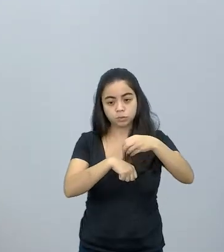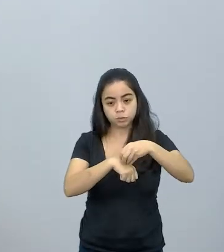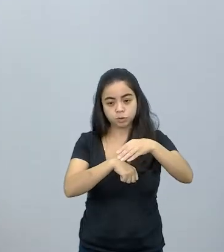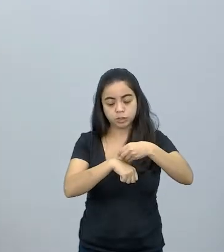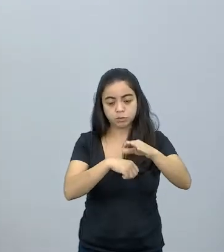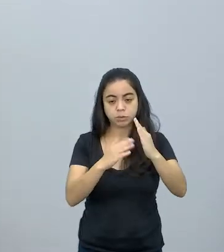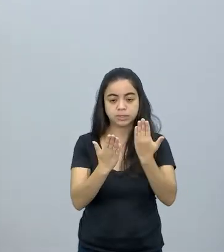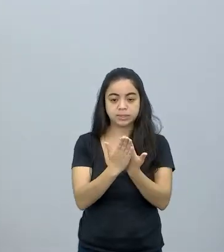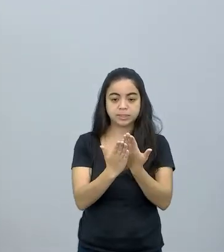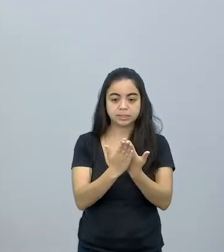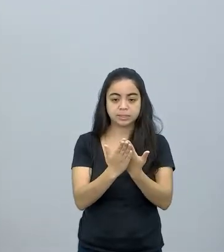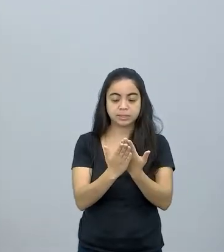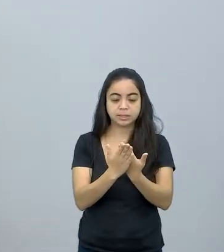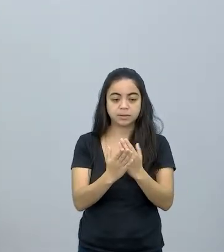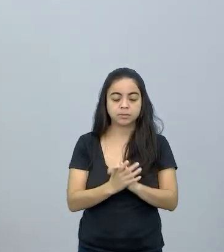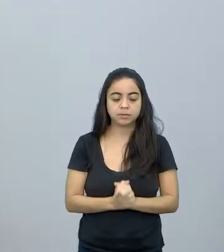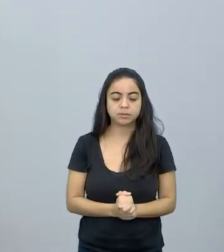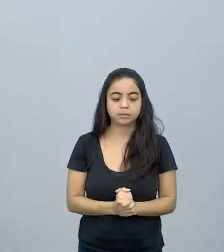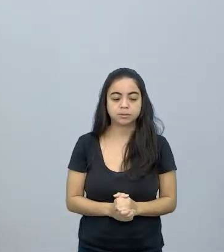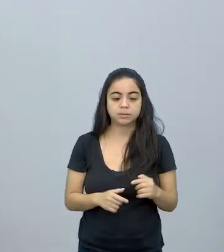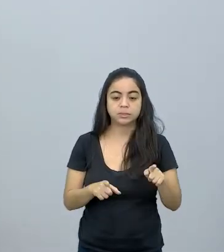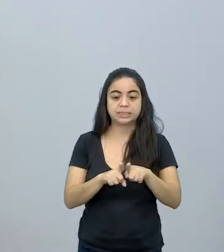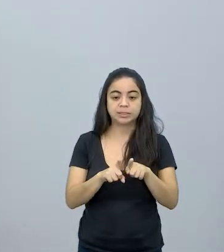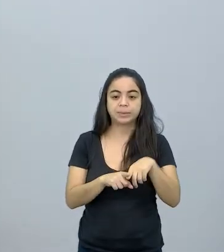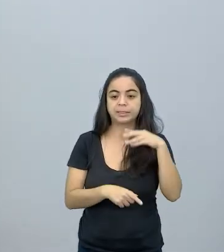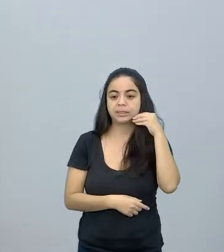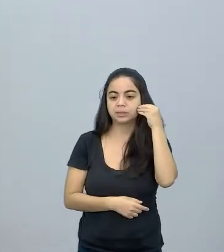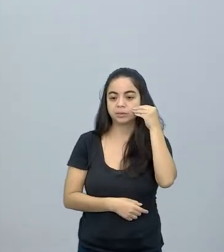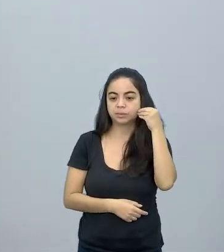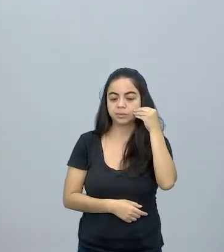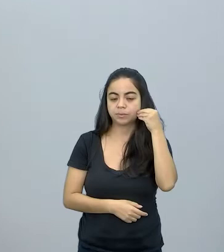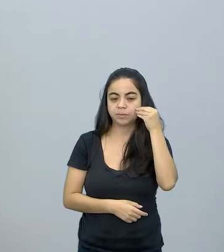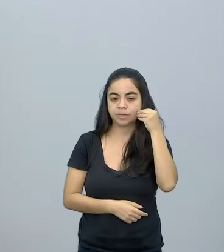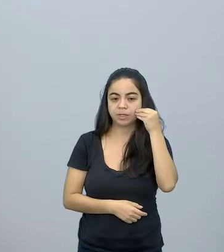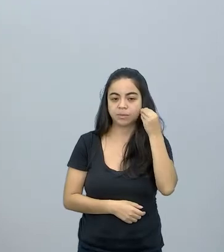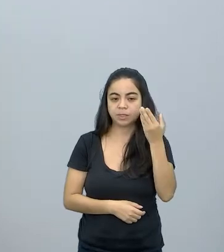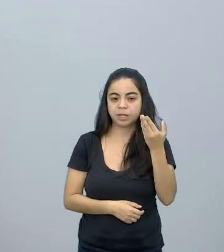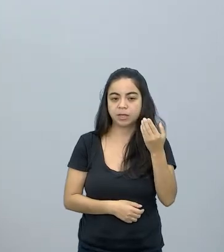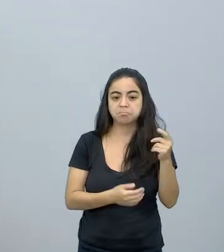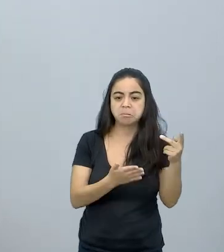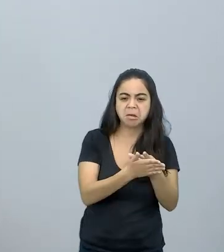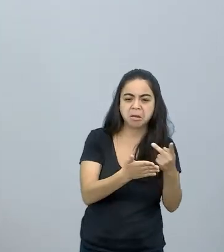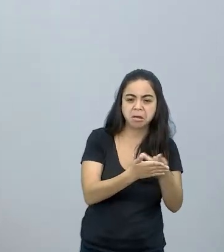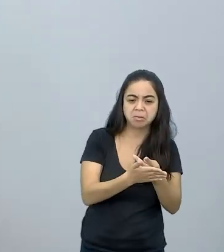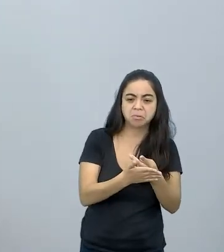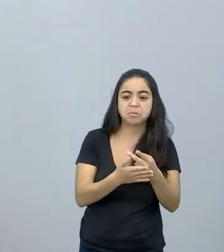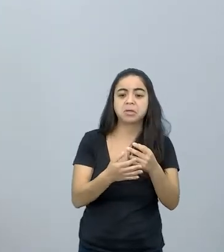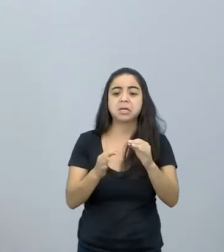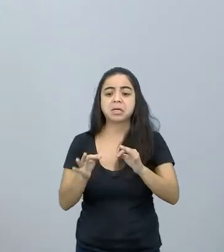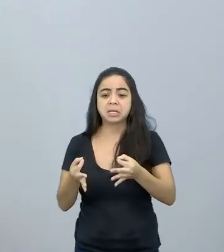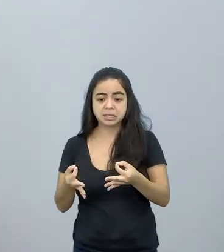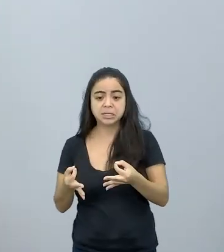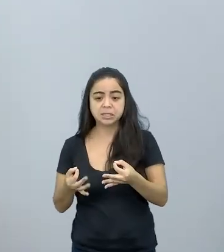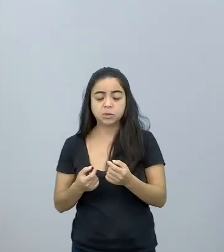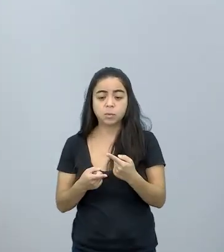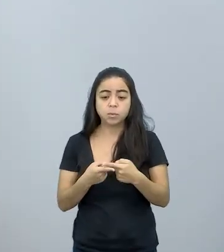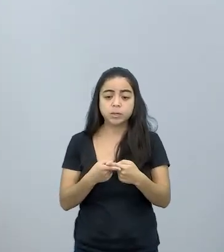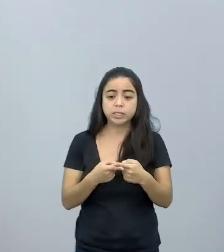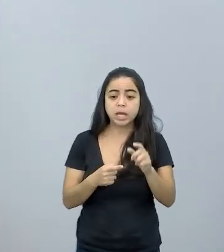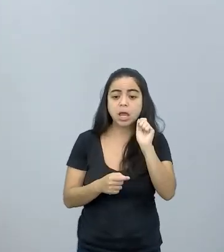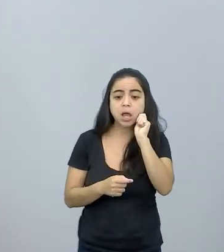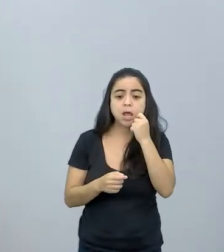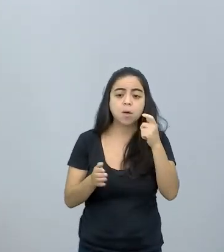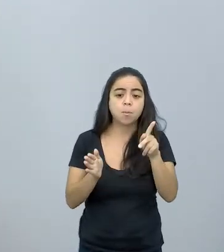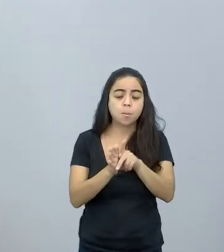aula e vocês podem experimentar mesmo com erro e acerto, porque esse é o trabalho do cientista, do